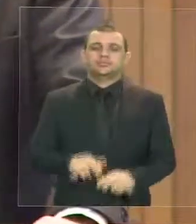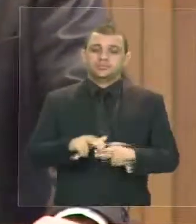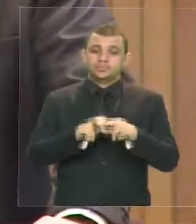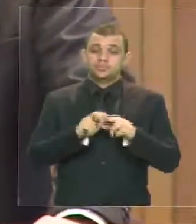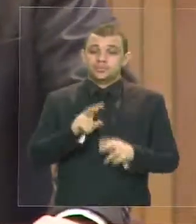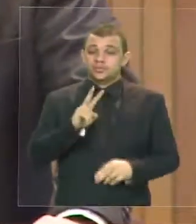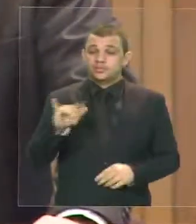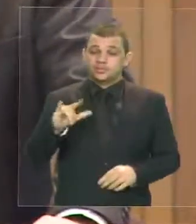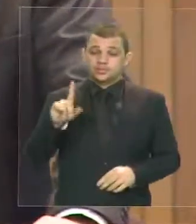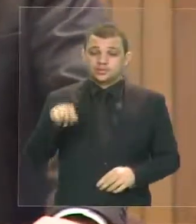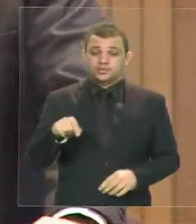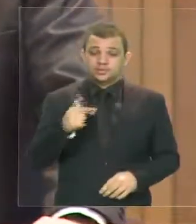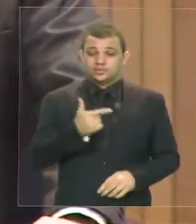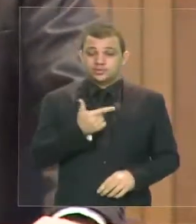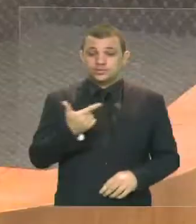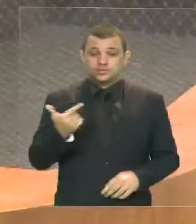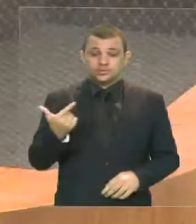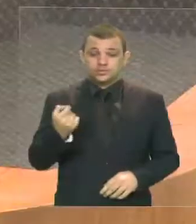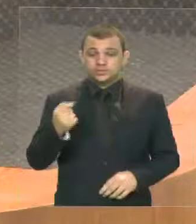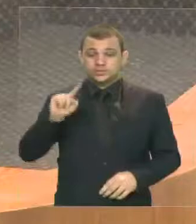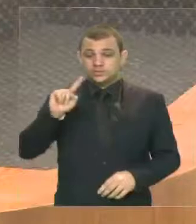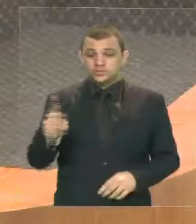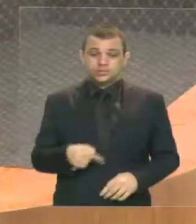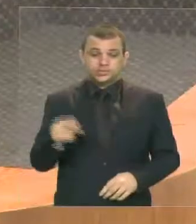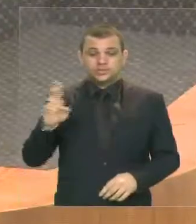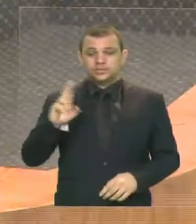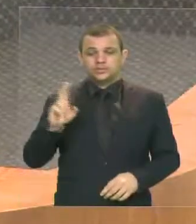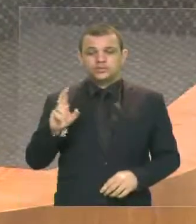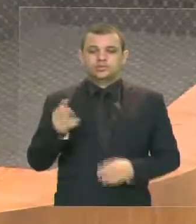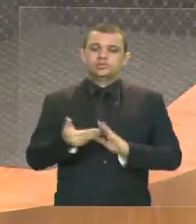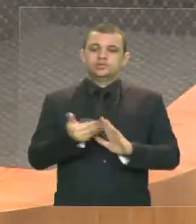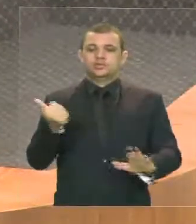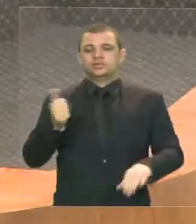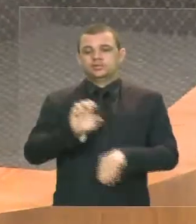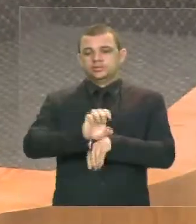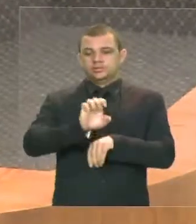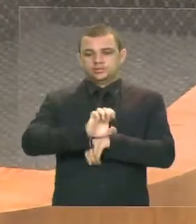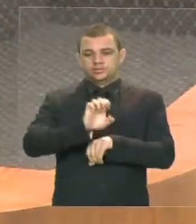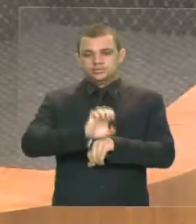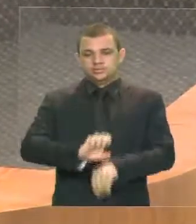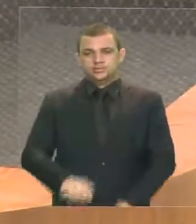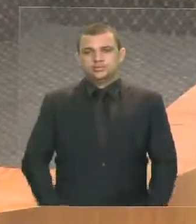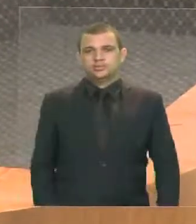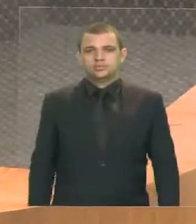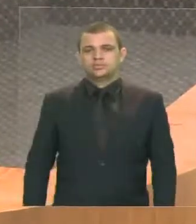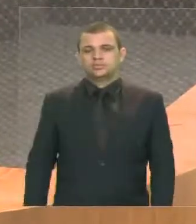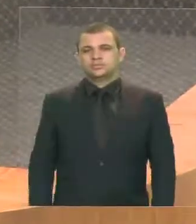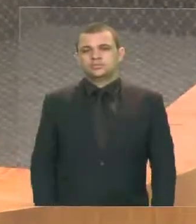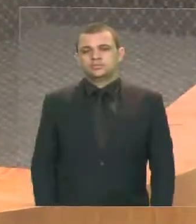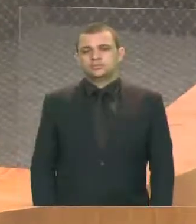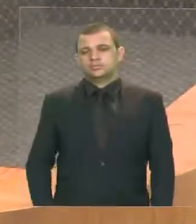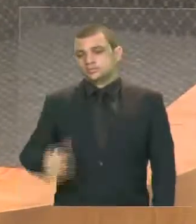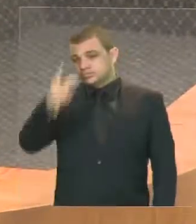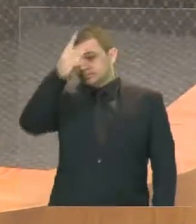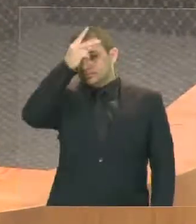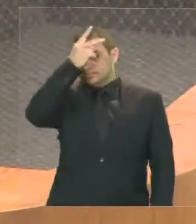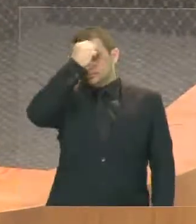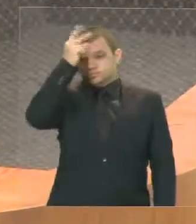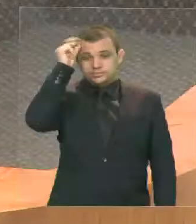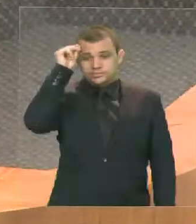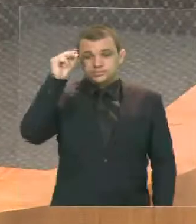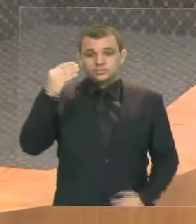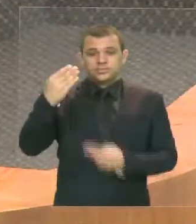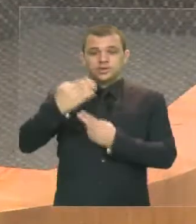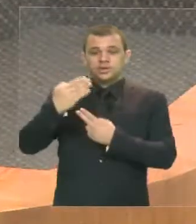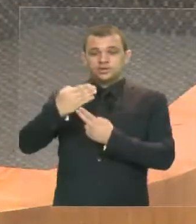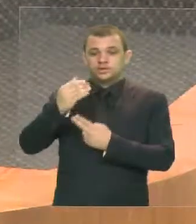de 220 milhões que serão cortados do nosso Estado. Apenas a Prefeitura de Timon, por exemplo,